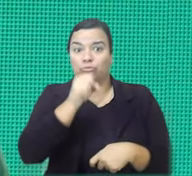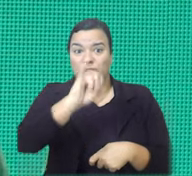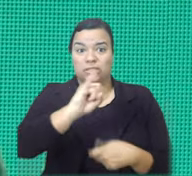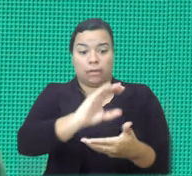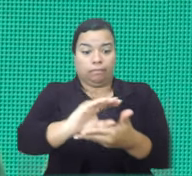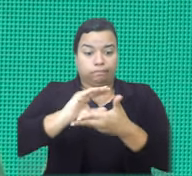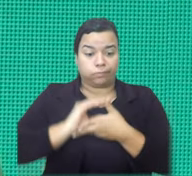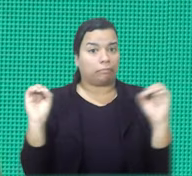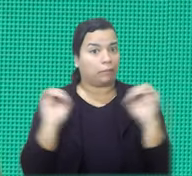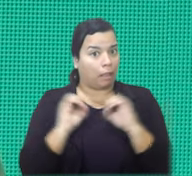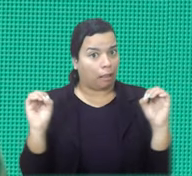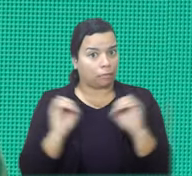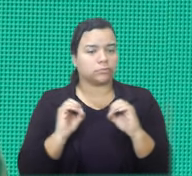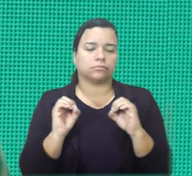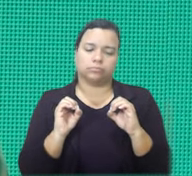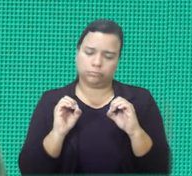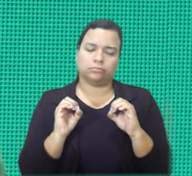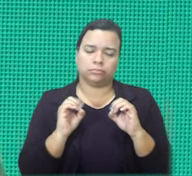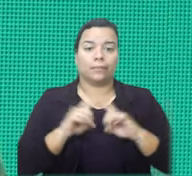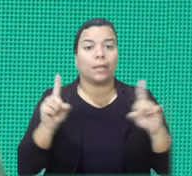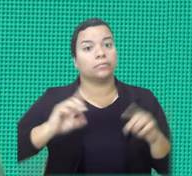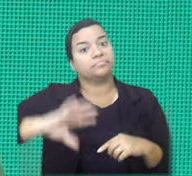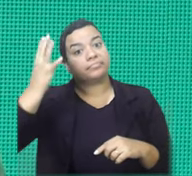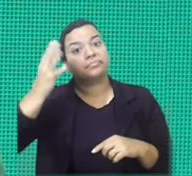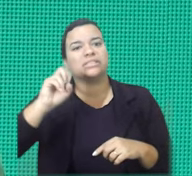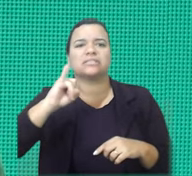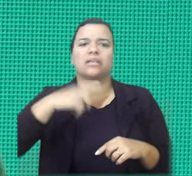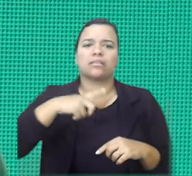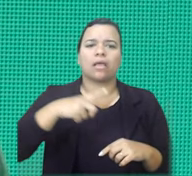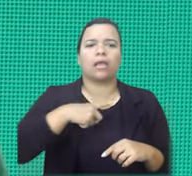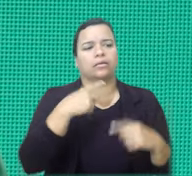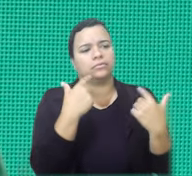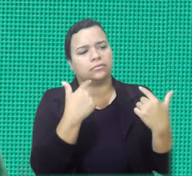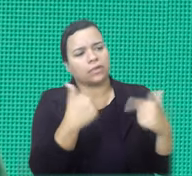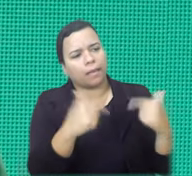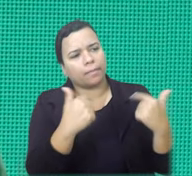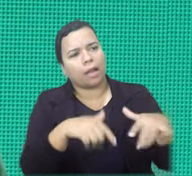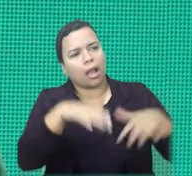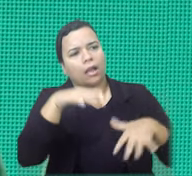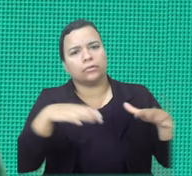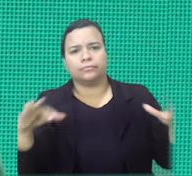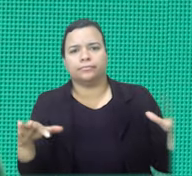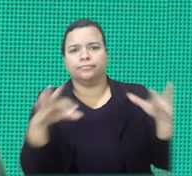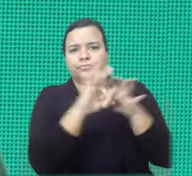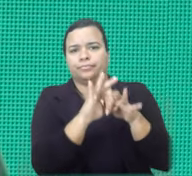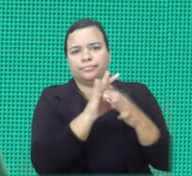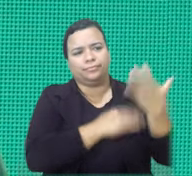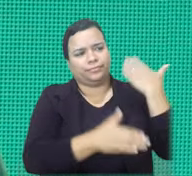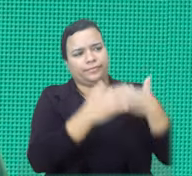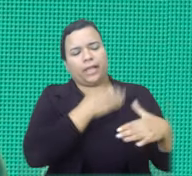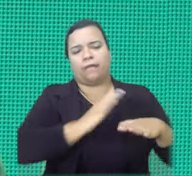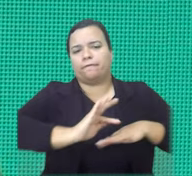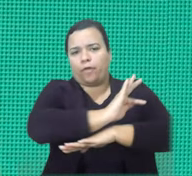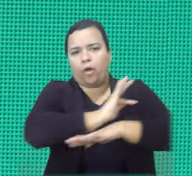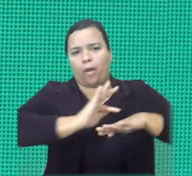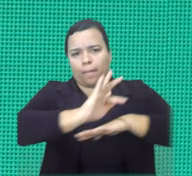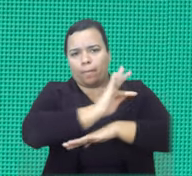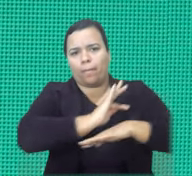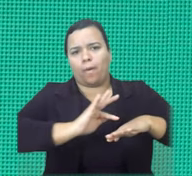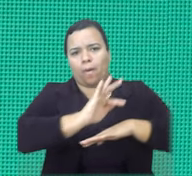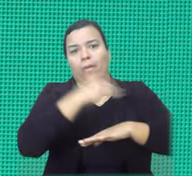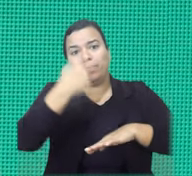faturamento a de repente se você tem uma atividade que você fez a inclusão quando você fez a formalização e